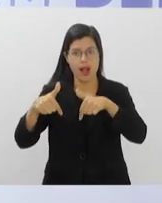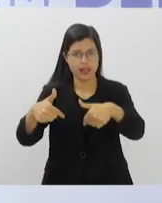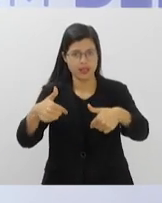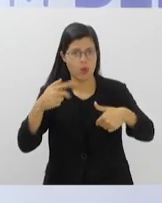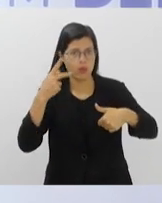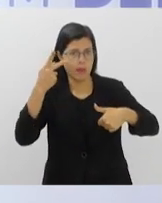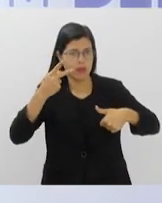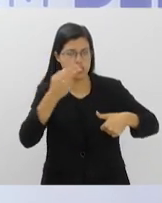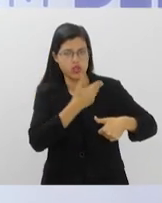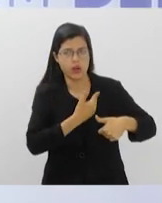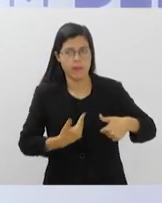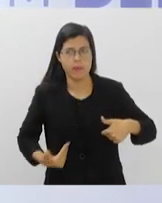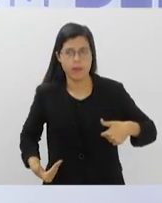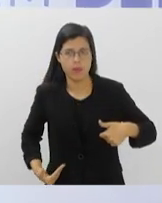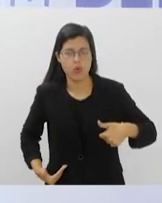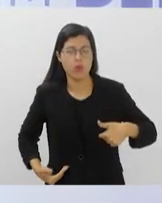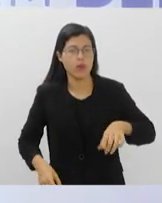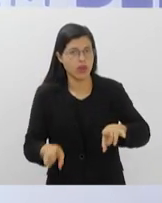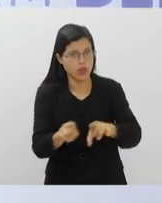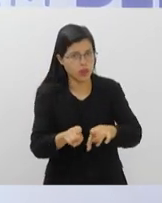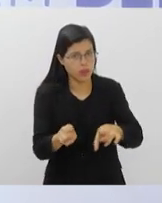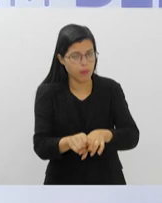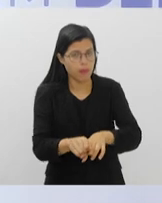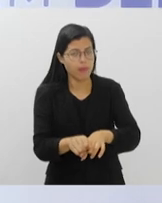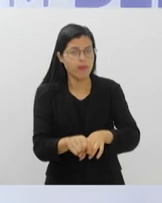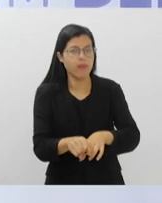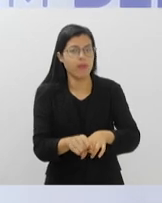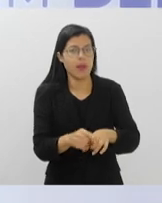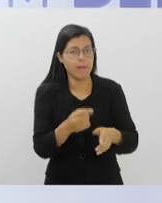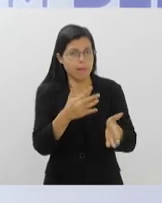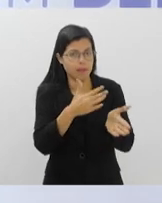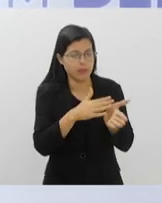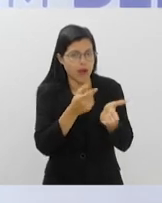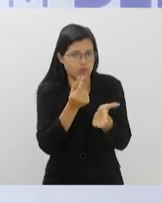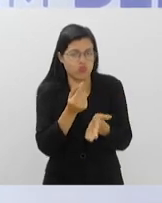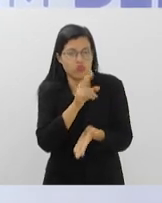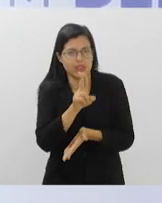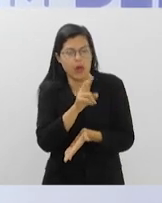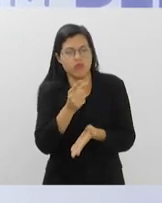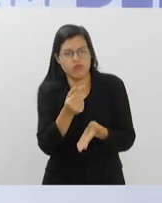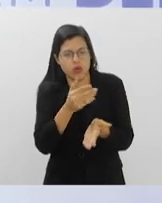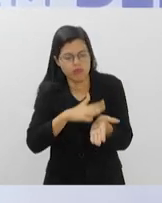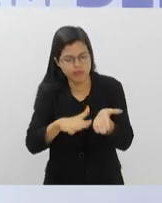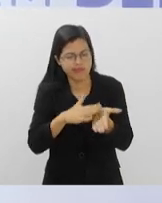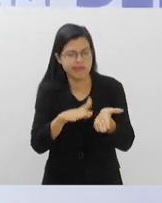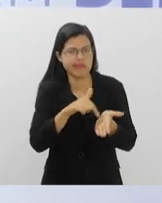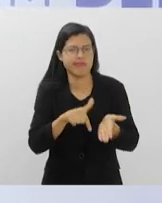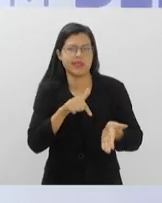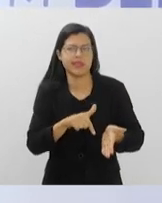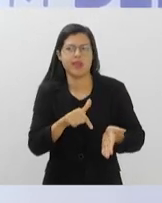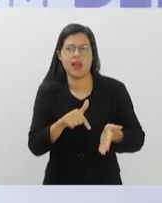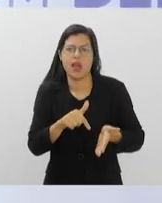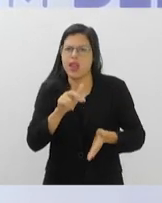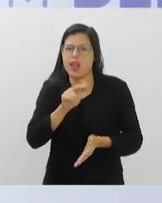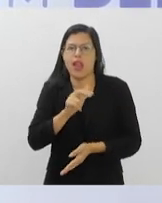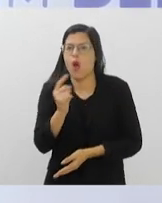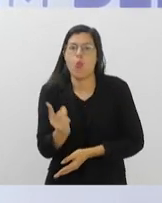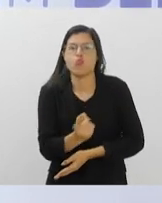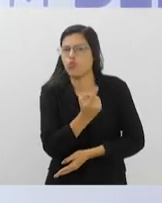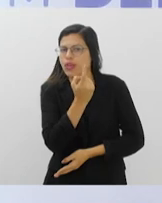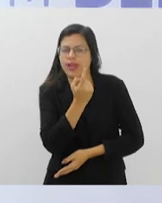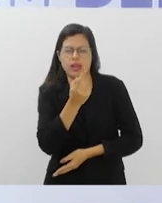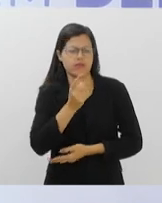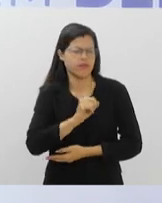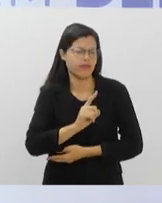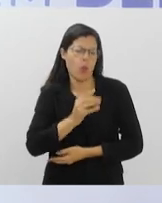políticas públicas para custeio desses desses serviços Claro se é a única fonte Óbvio que não Óbvio que não